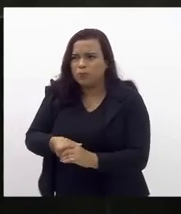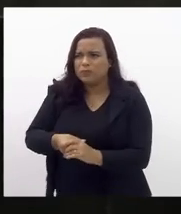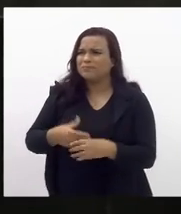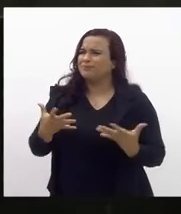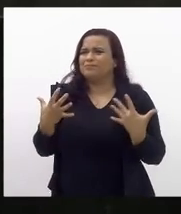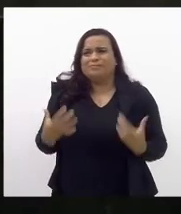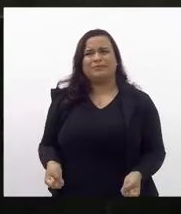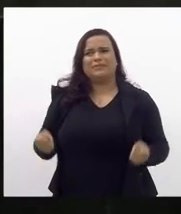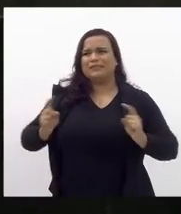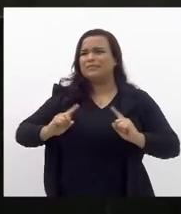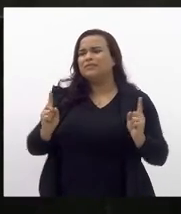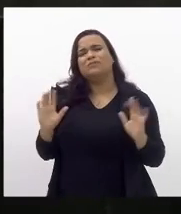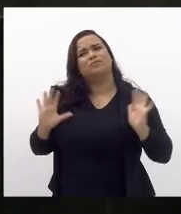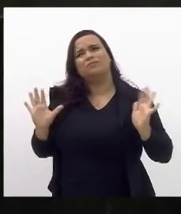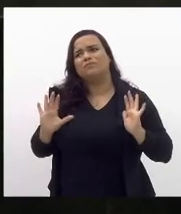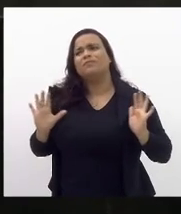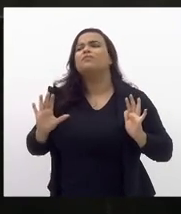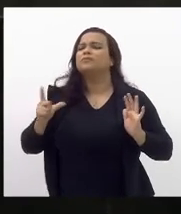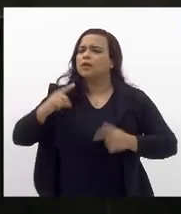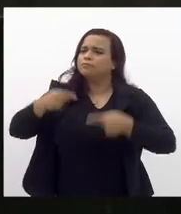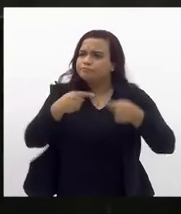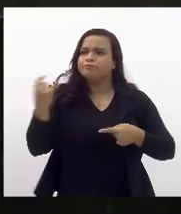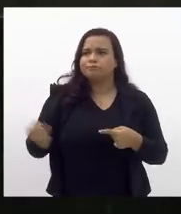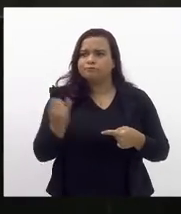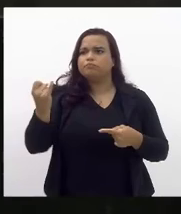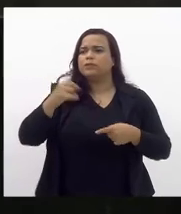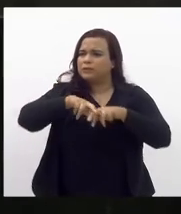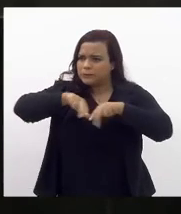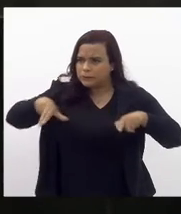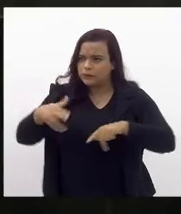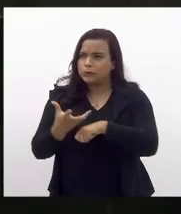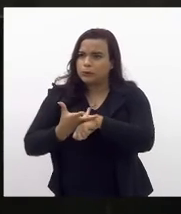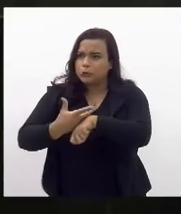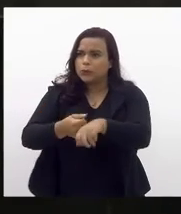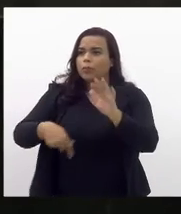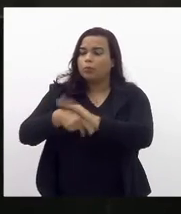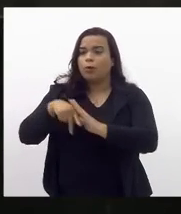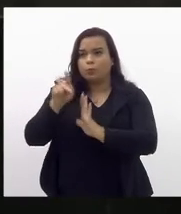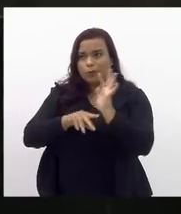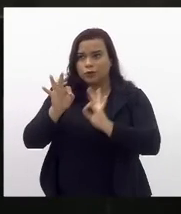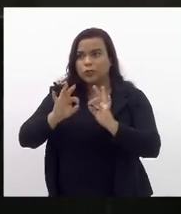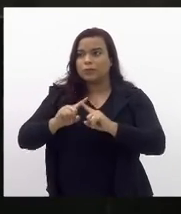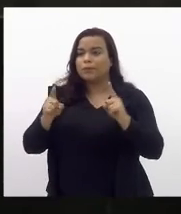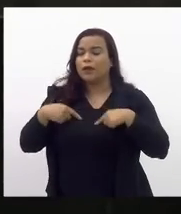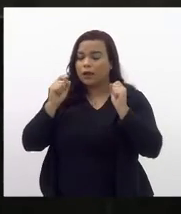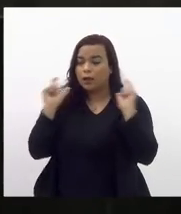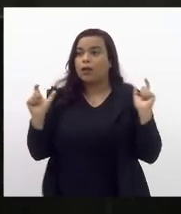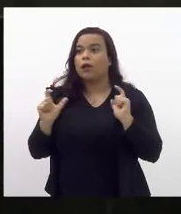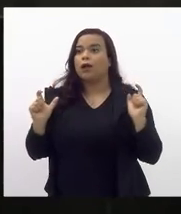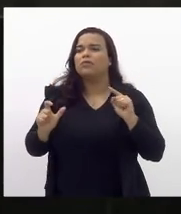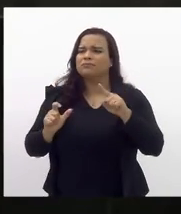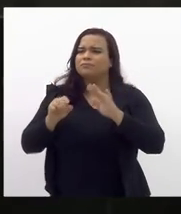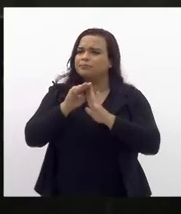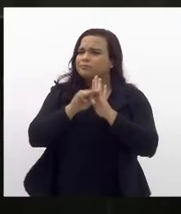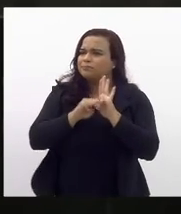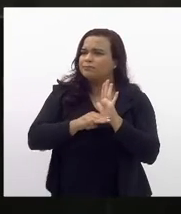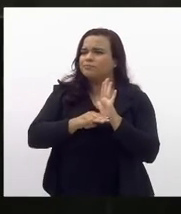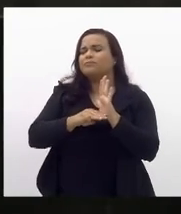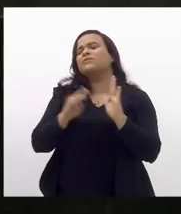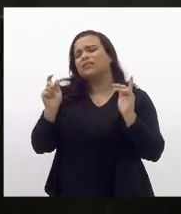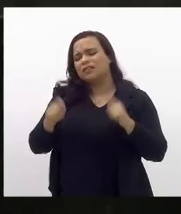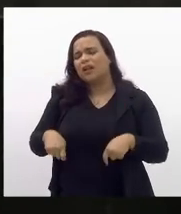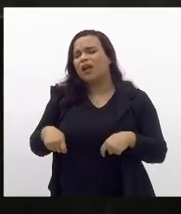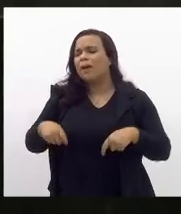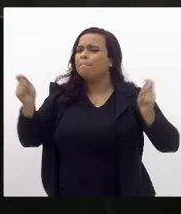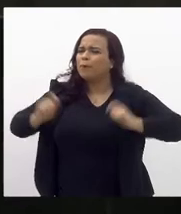Vieram várias sugestões para o aperfeiçoamento do projeto, mas me chamaram a atenção esse conjunto de dados que revelam o potencial.